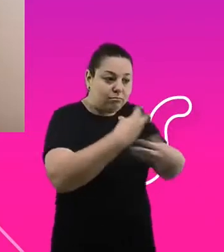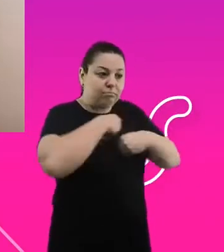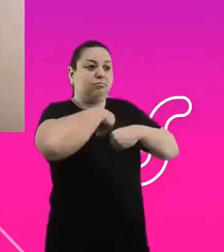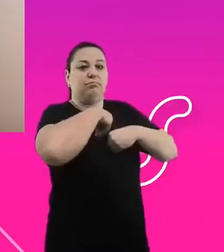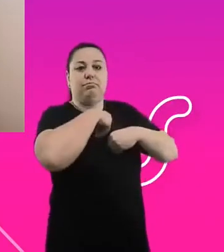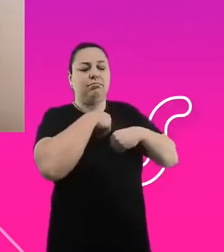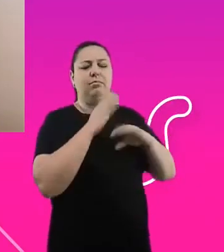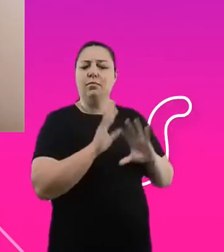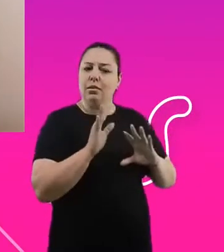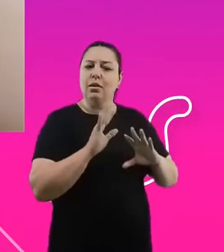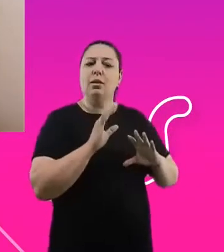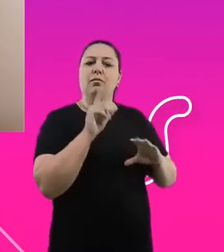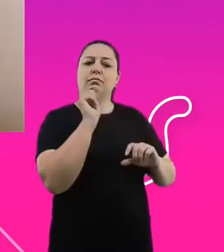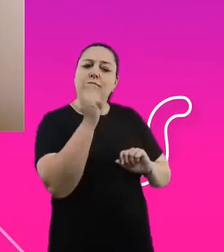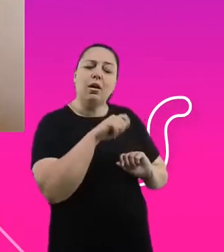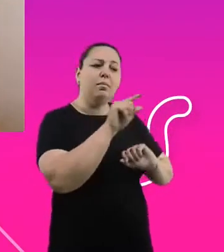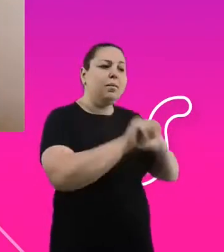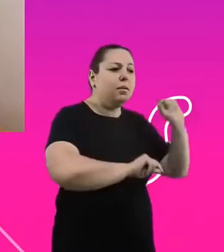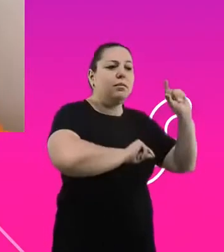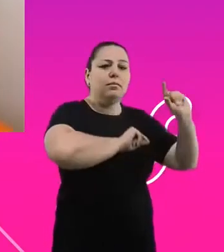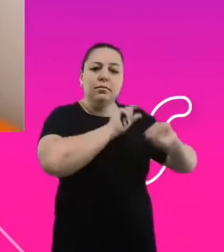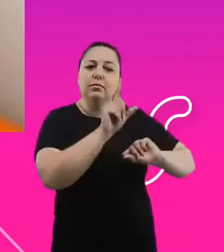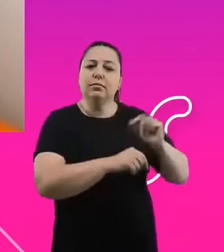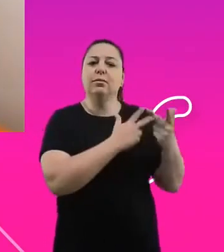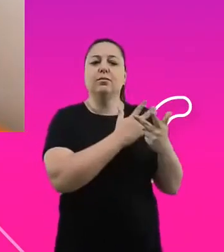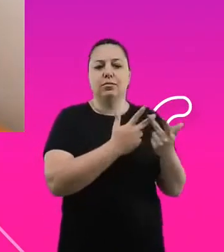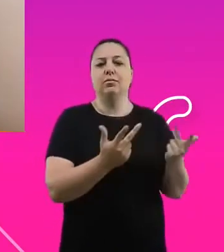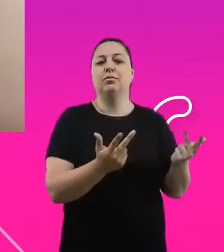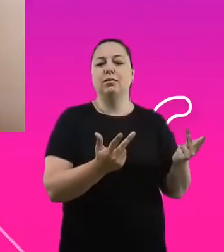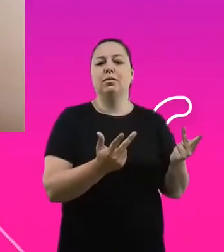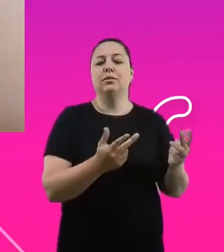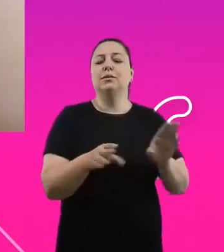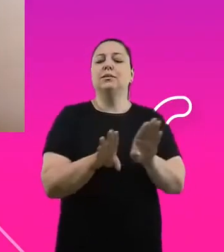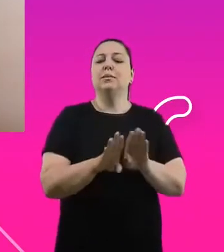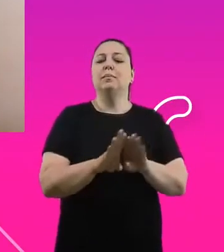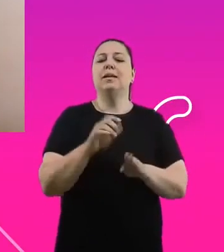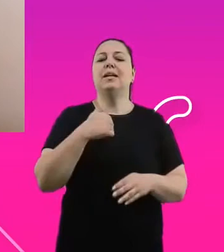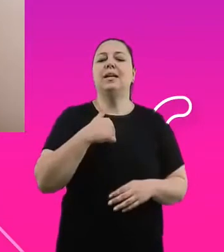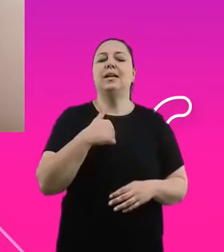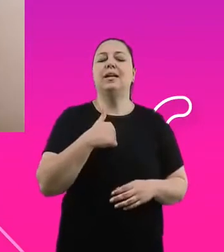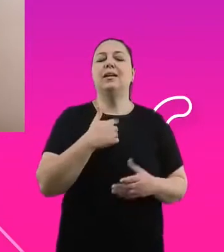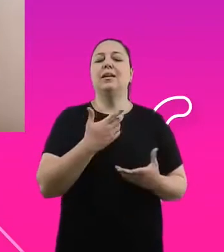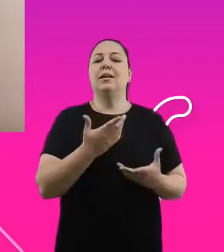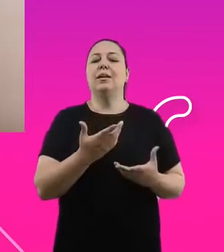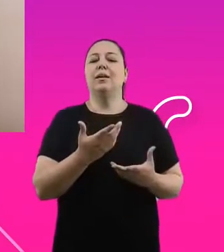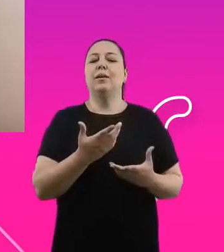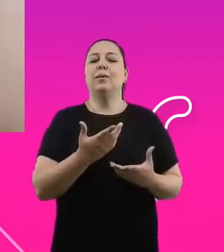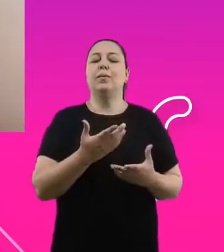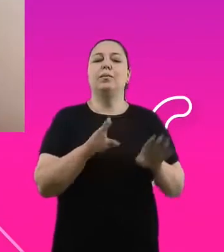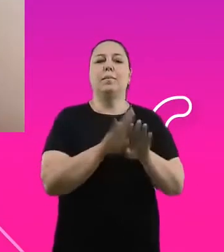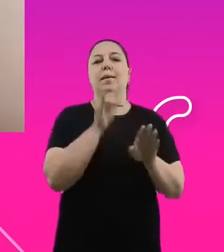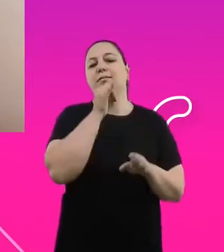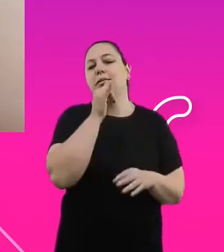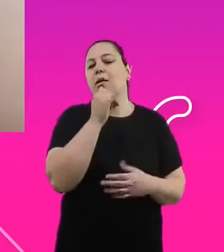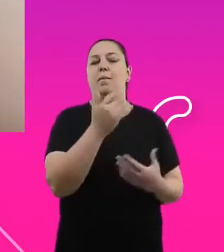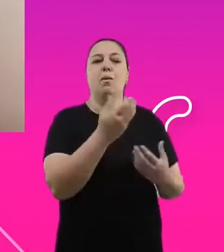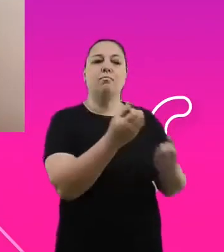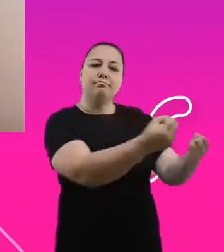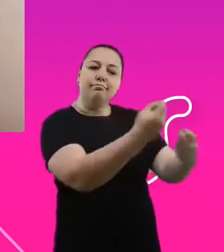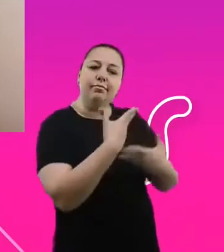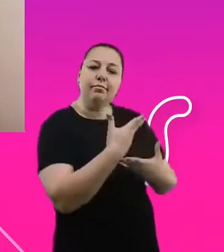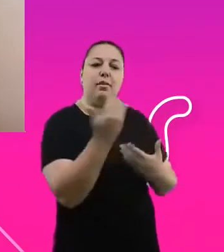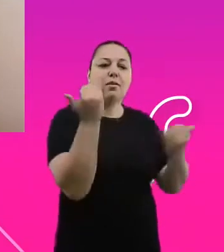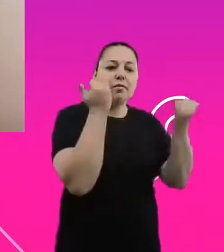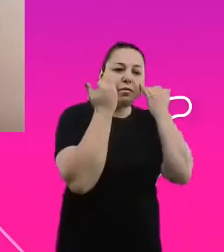aprofundar. Eu tenho também um sistema de averiguar se a notícia é verdadeira que eu aprendi assim ali no meu